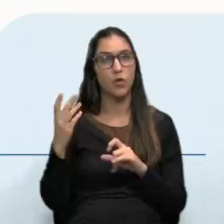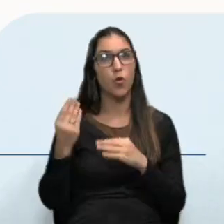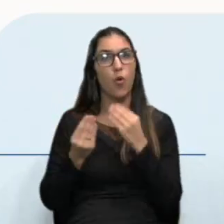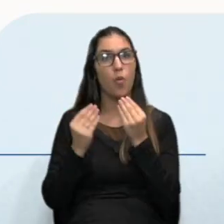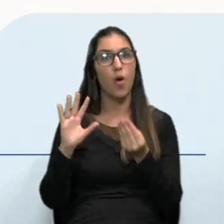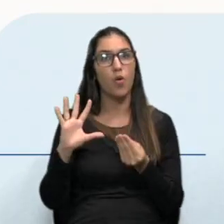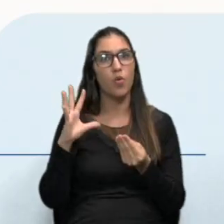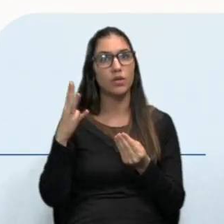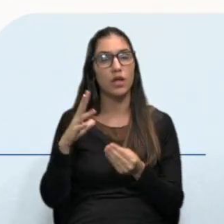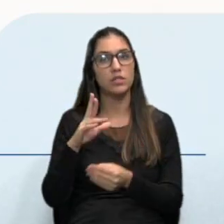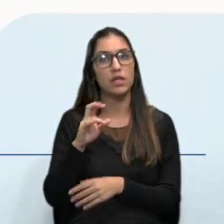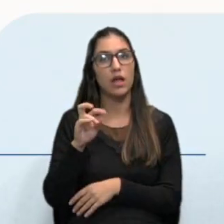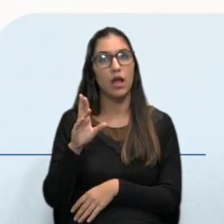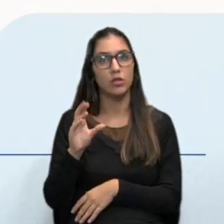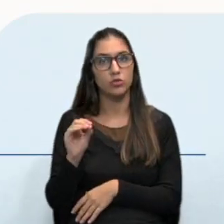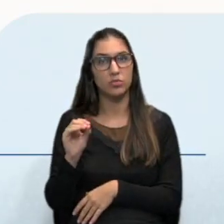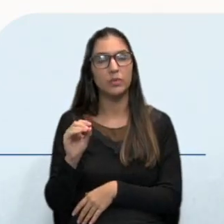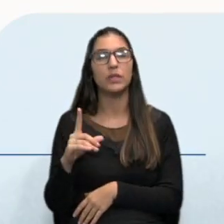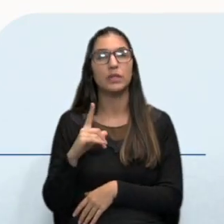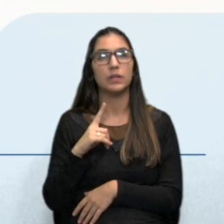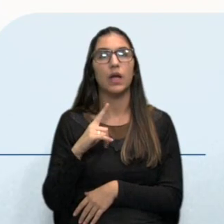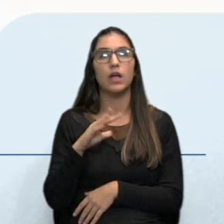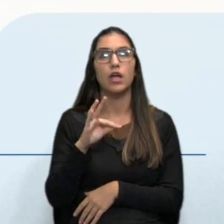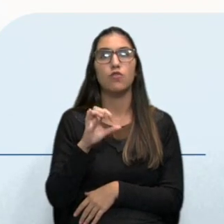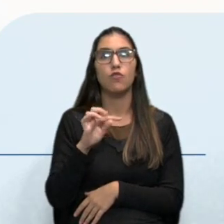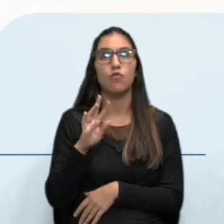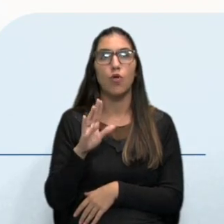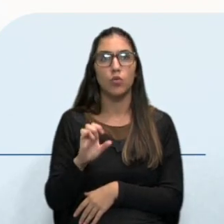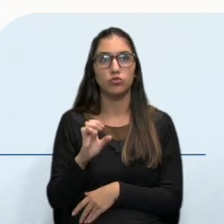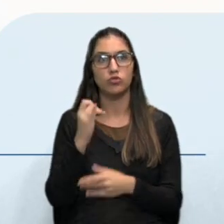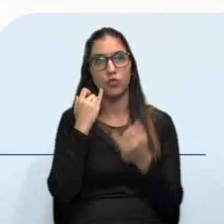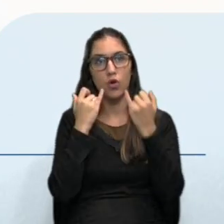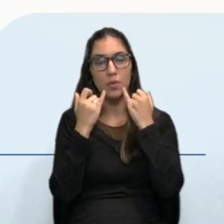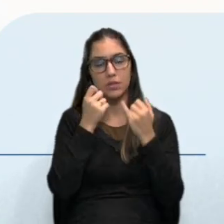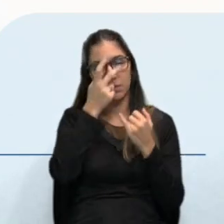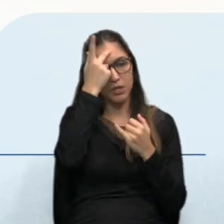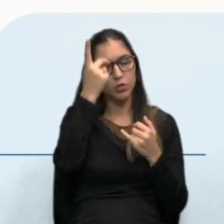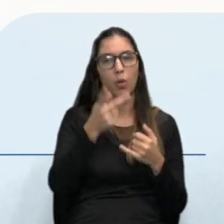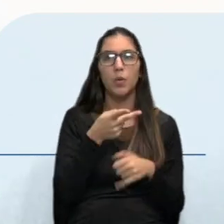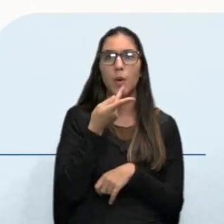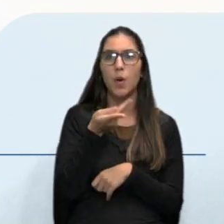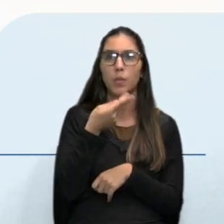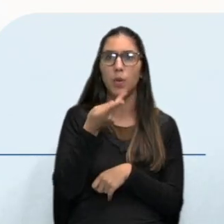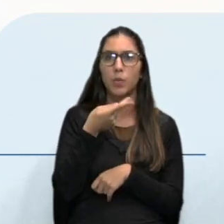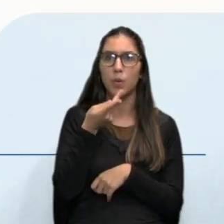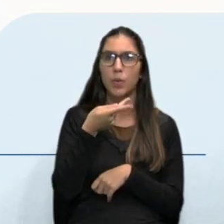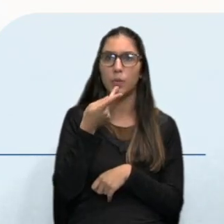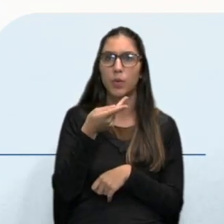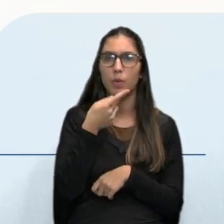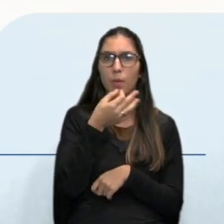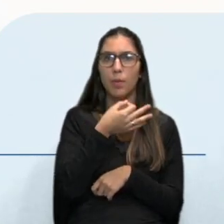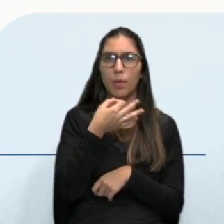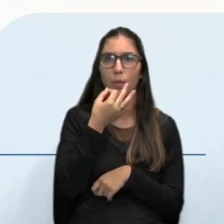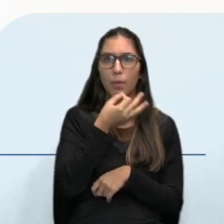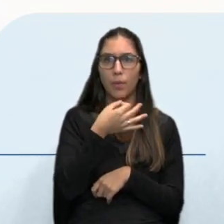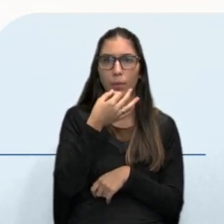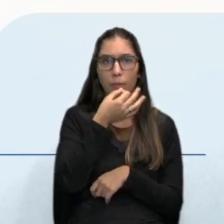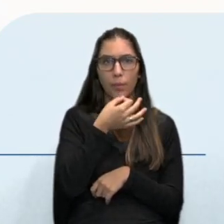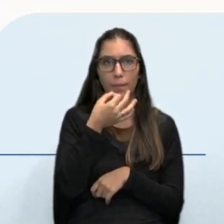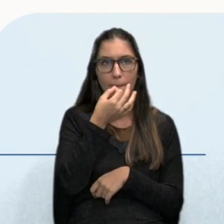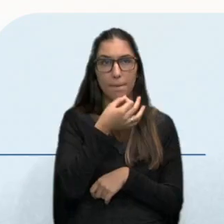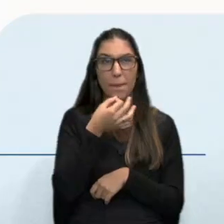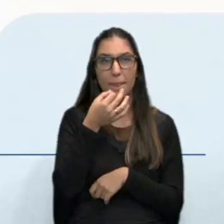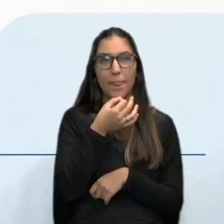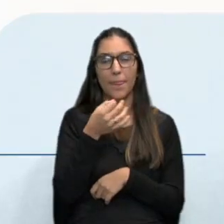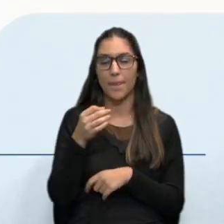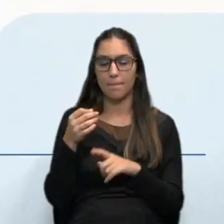que acontece essa radiotransmissão. Tem a fonte de informação, uma pessoa falando, que vai falar uma mensagem.